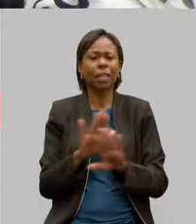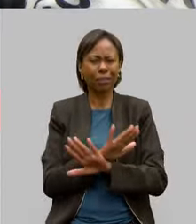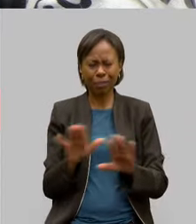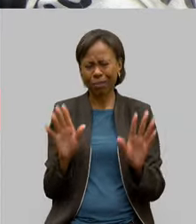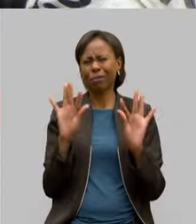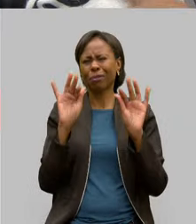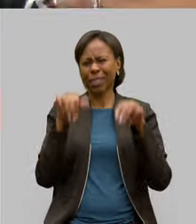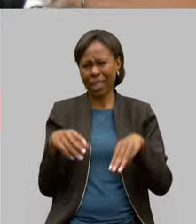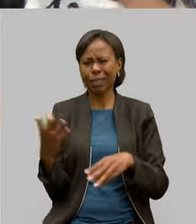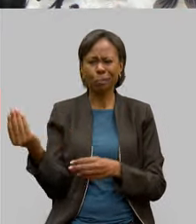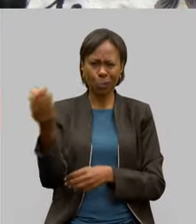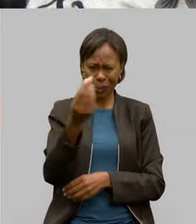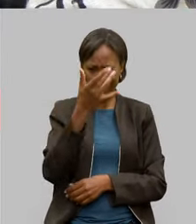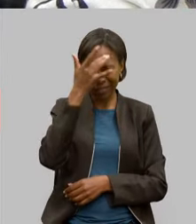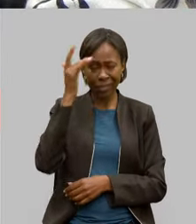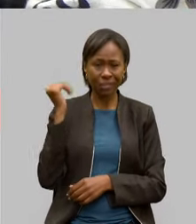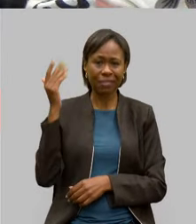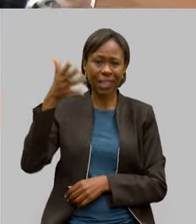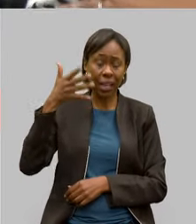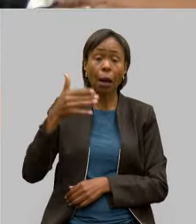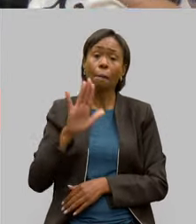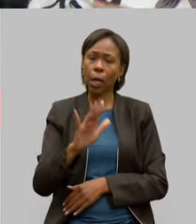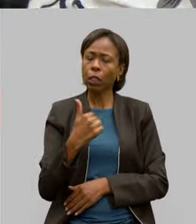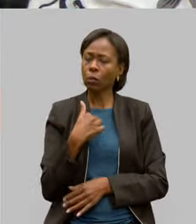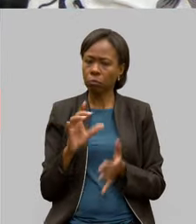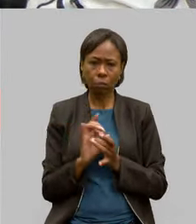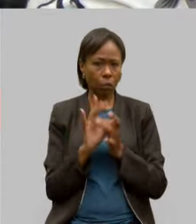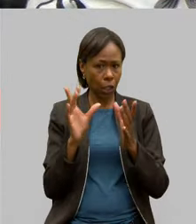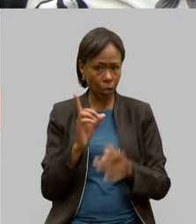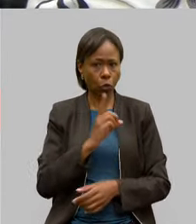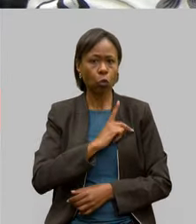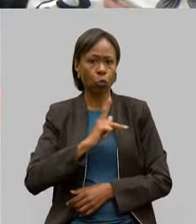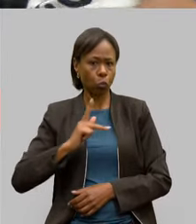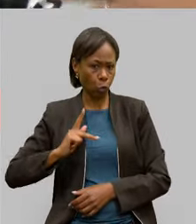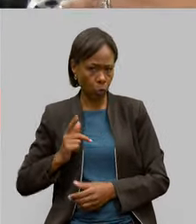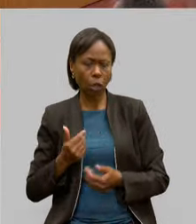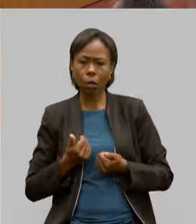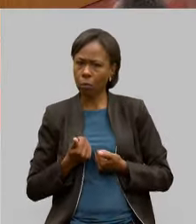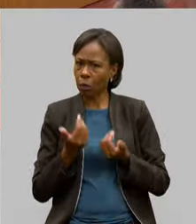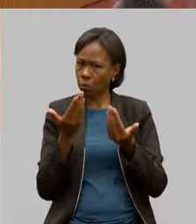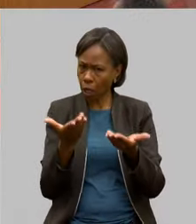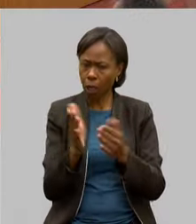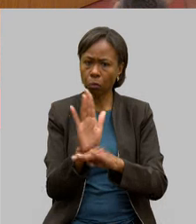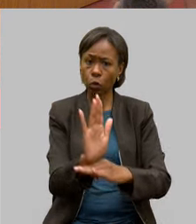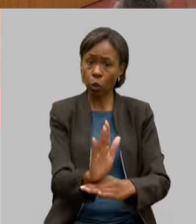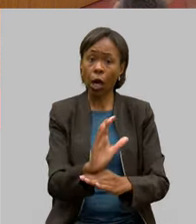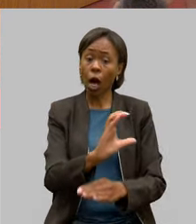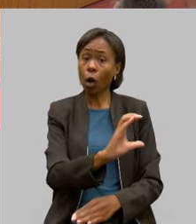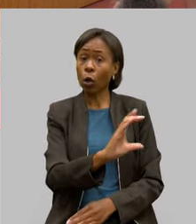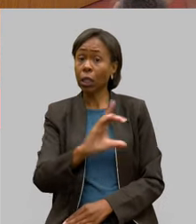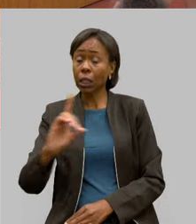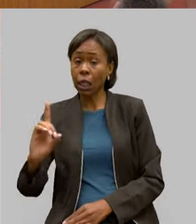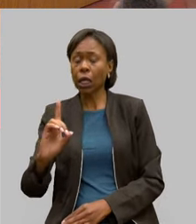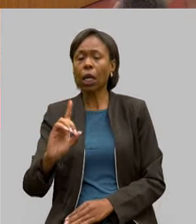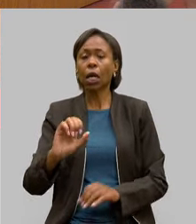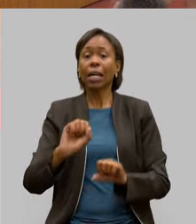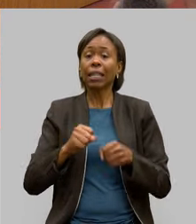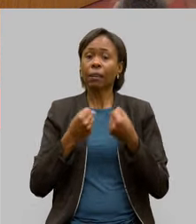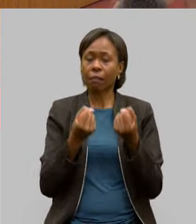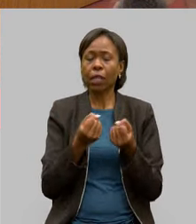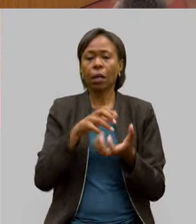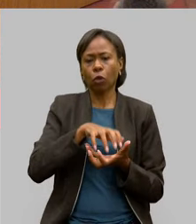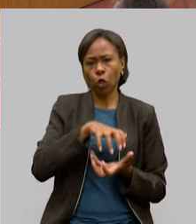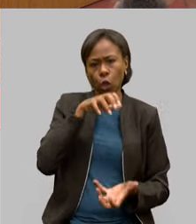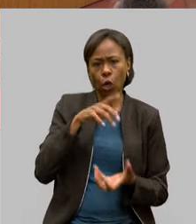tem muita gente para falar mas eu quero colocar à disposição à Defensoria Pública quero colocar à disposição a Coordenadoria Estadual de Promoção e defesa pessoa idosa